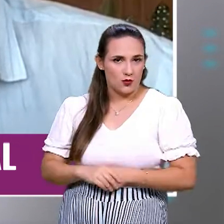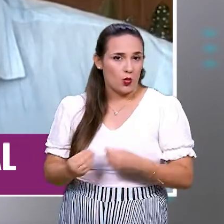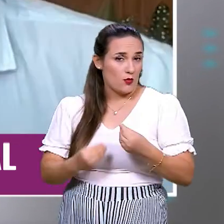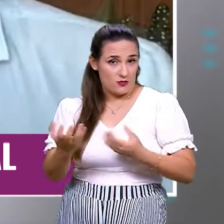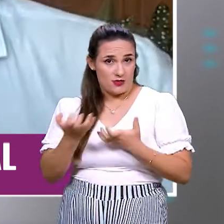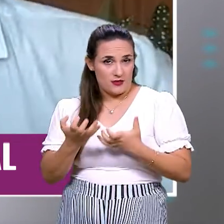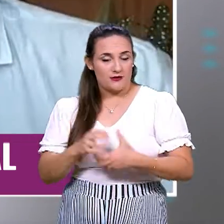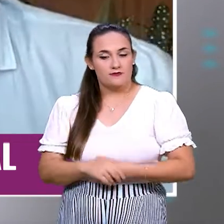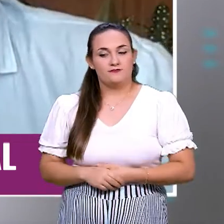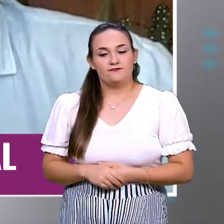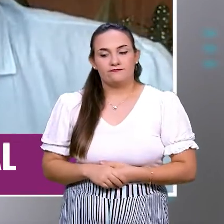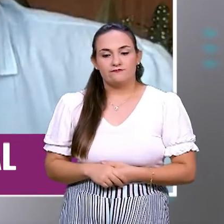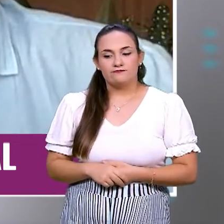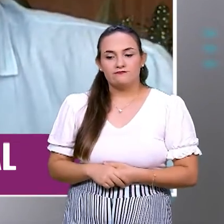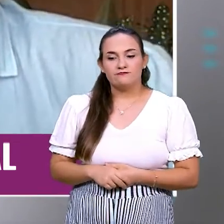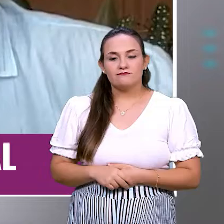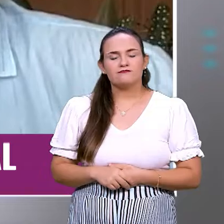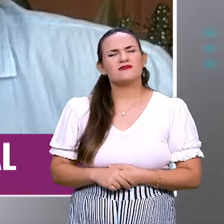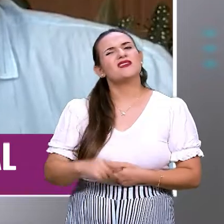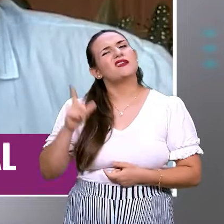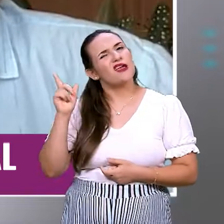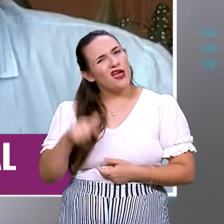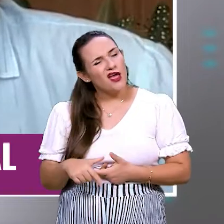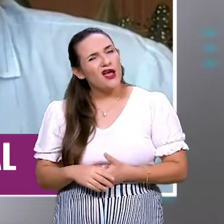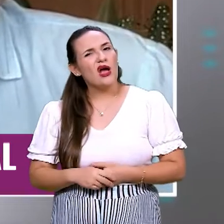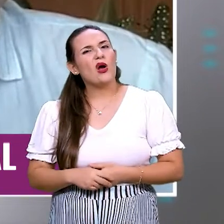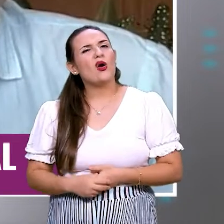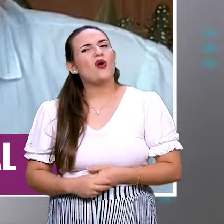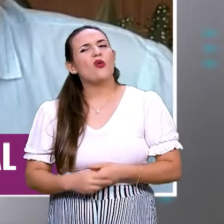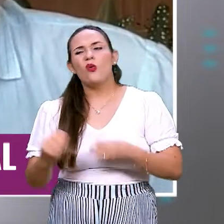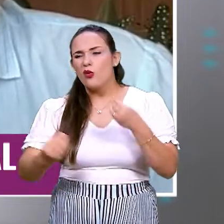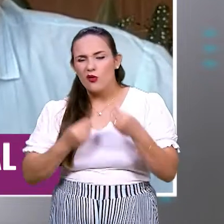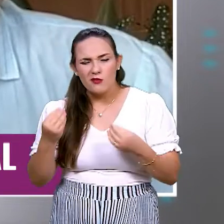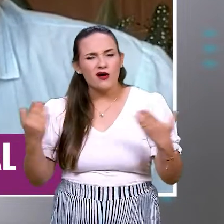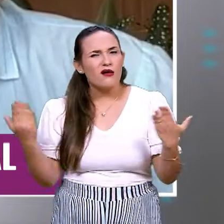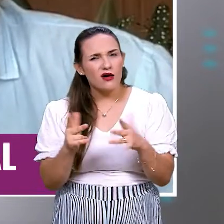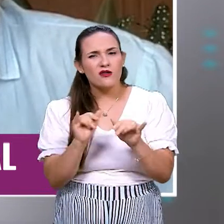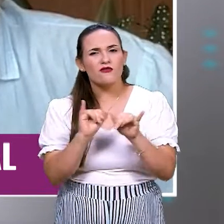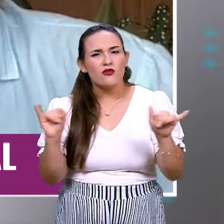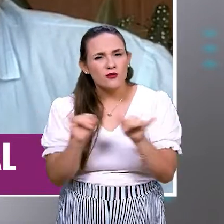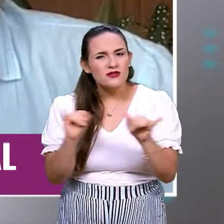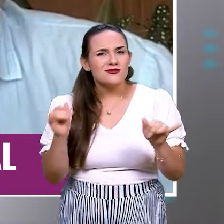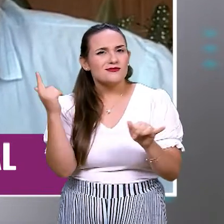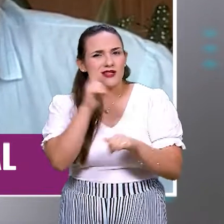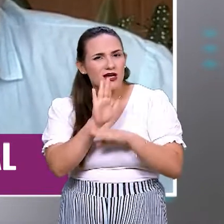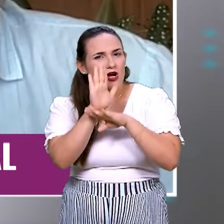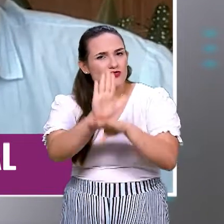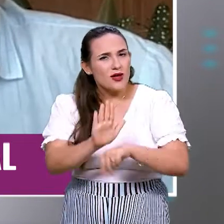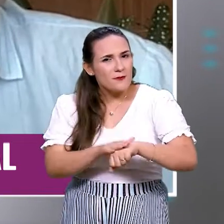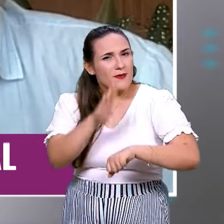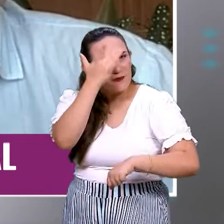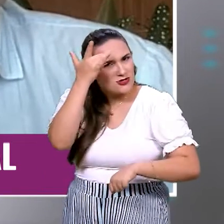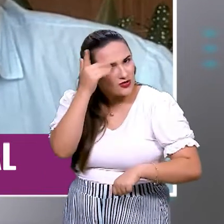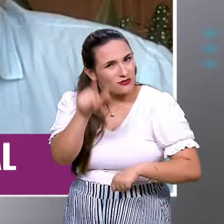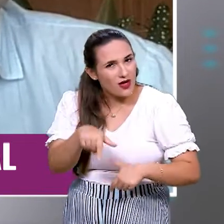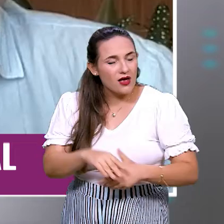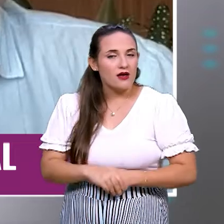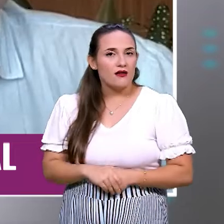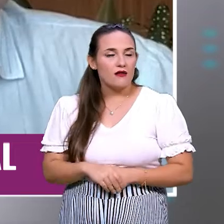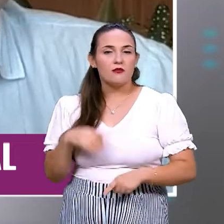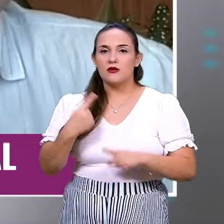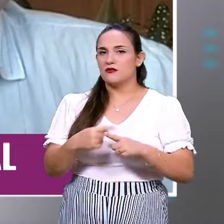elas querem. E é impressionante que, como com informação, a gente consegue ajudar muita